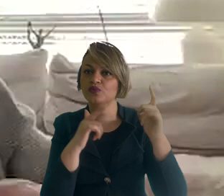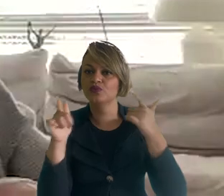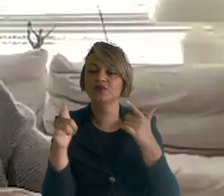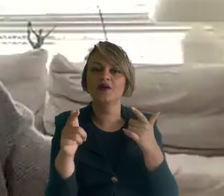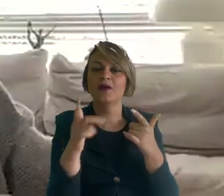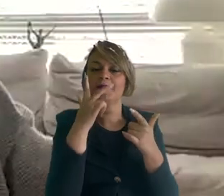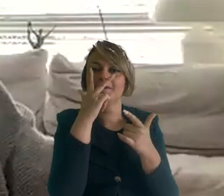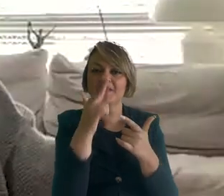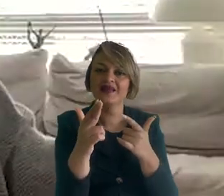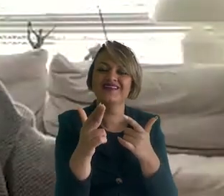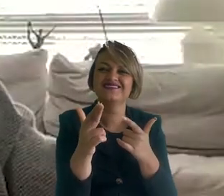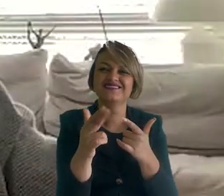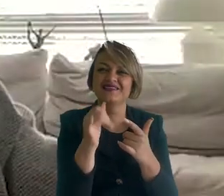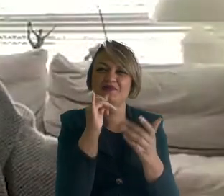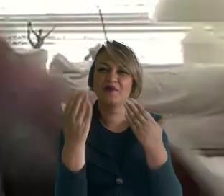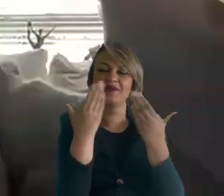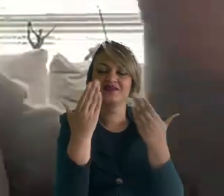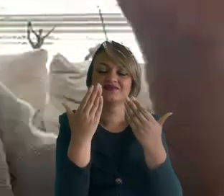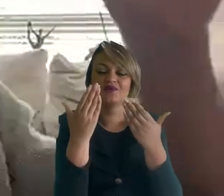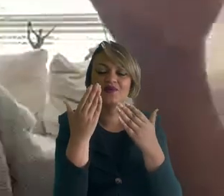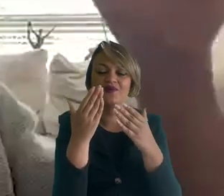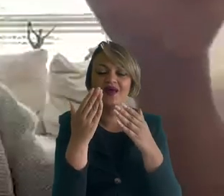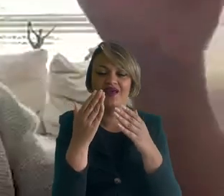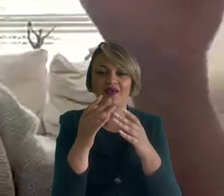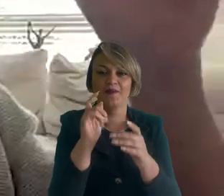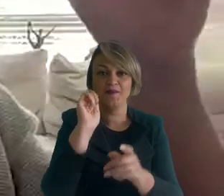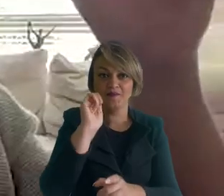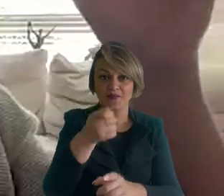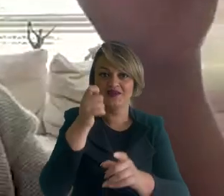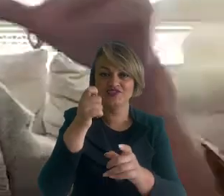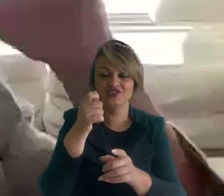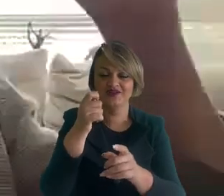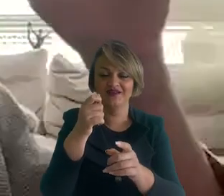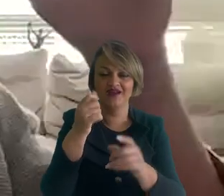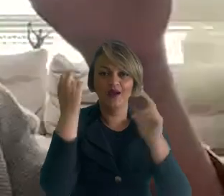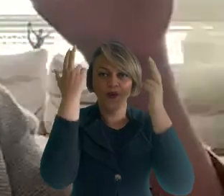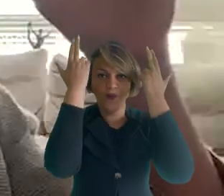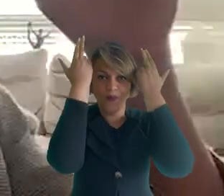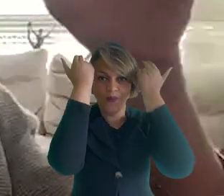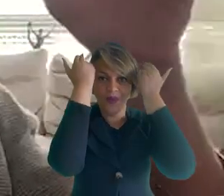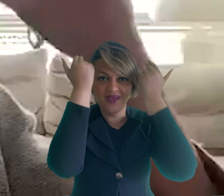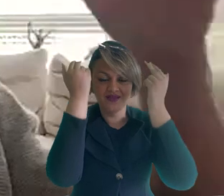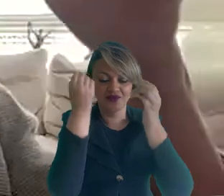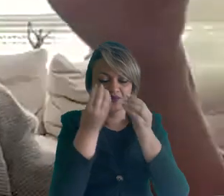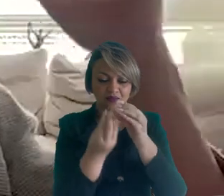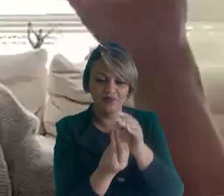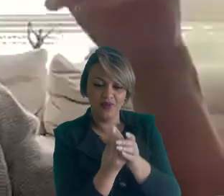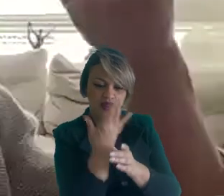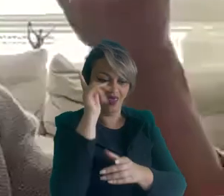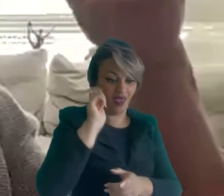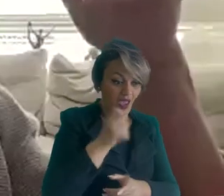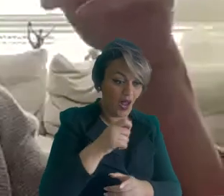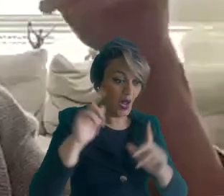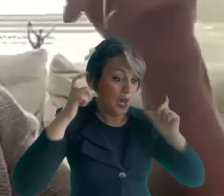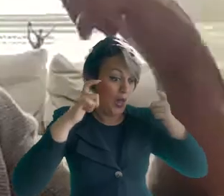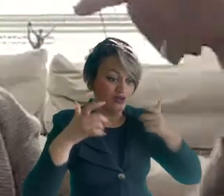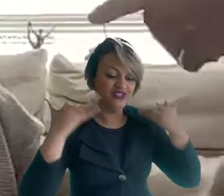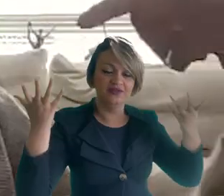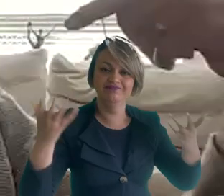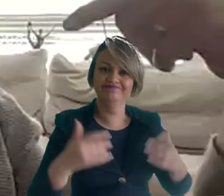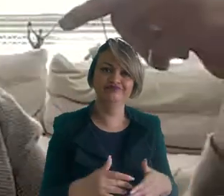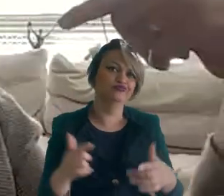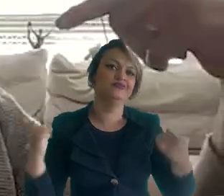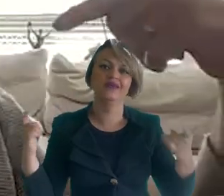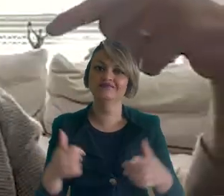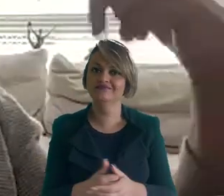coelhinho que sai de uma cartola para resolver um caso de repente sem nenhuma lógica e quem estava argumentando dentro